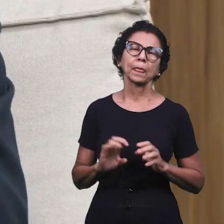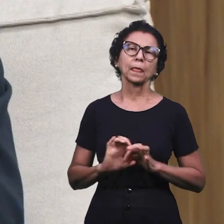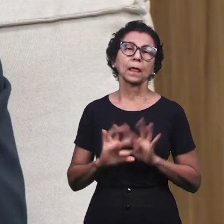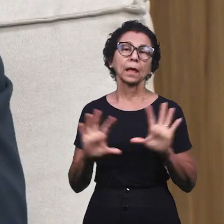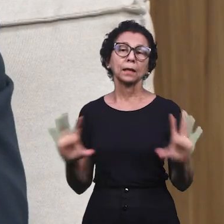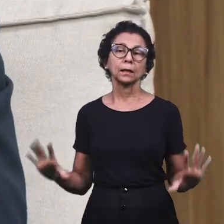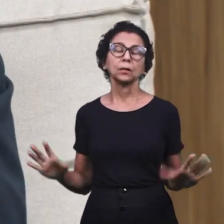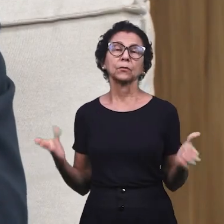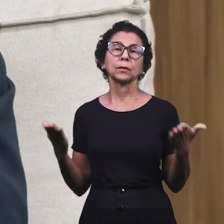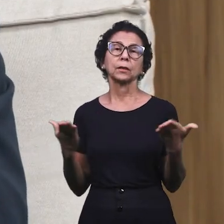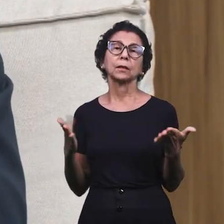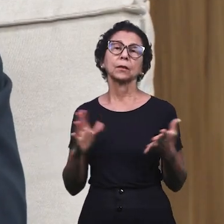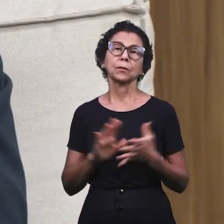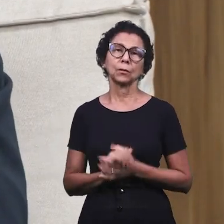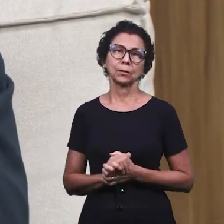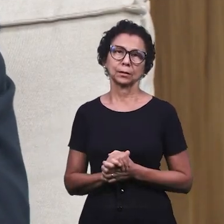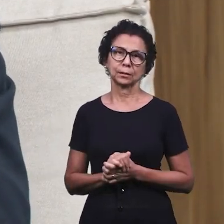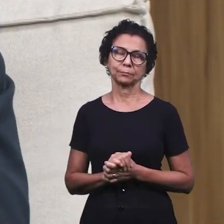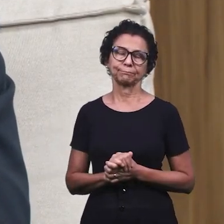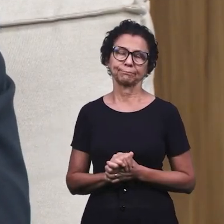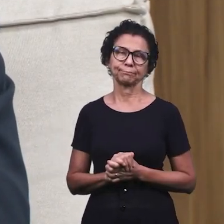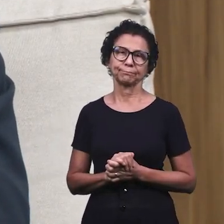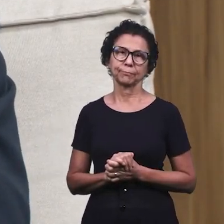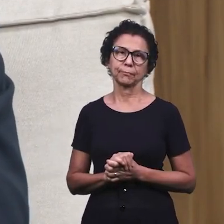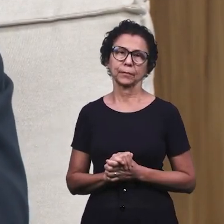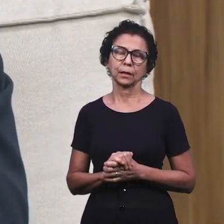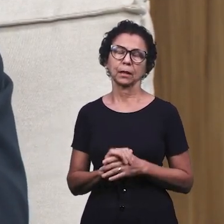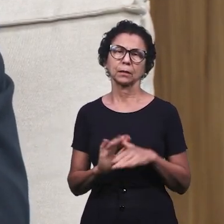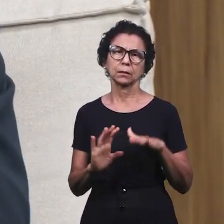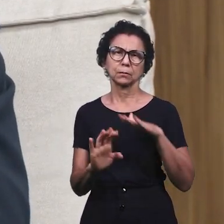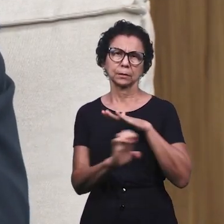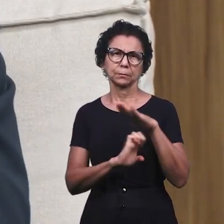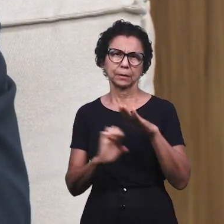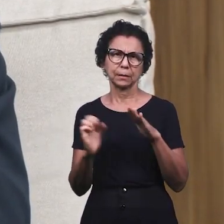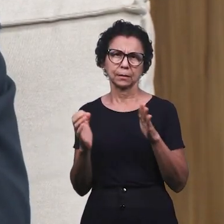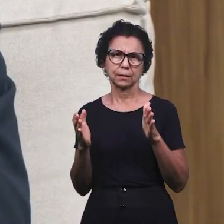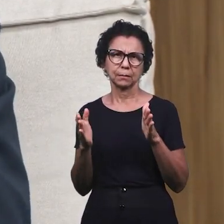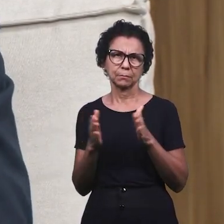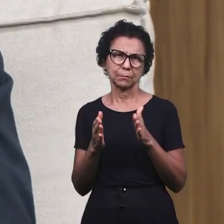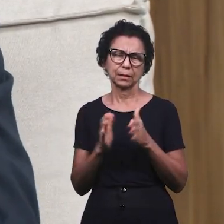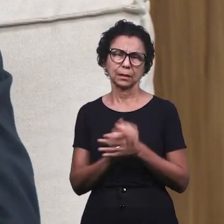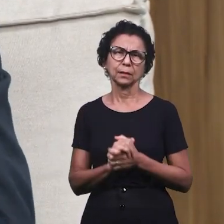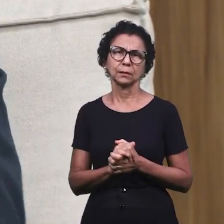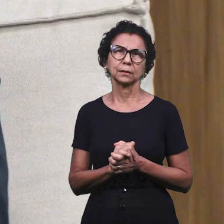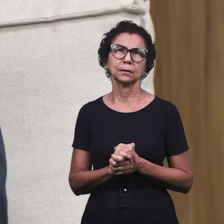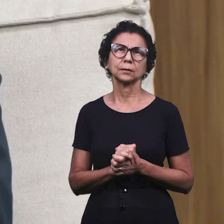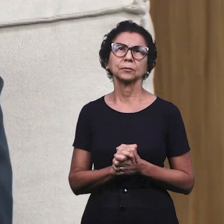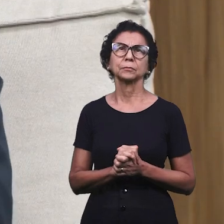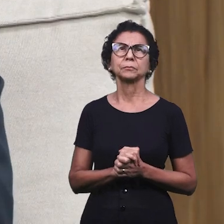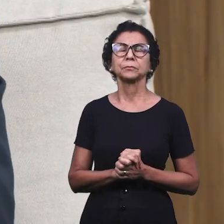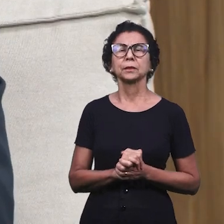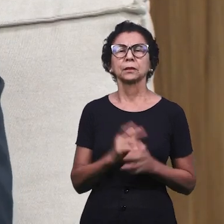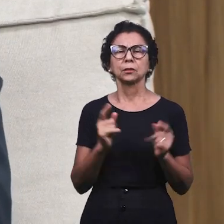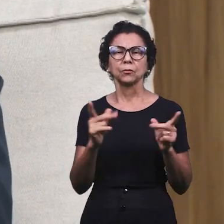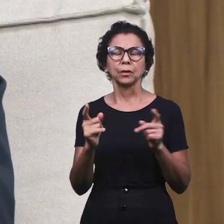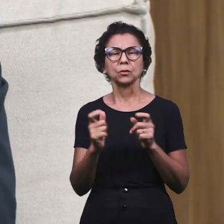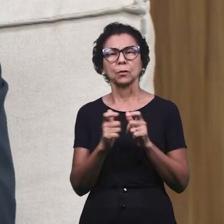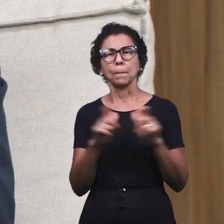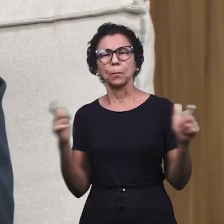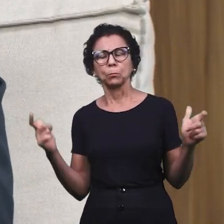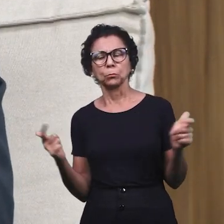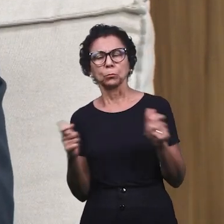que fazer a importação. Então, normalmente as pequenas empresas, pequenas, médias, até grandes também, procuram